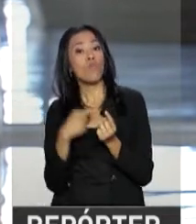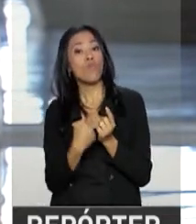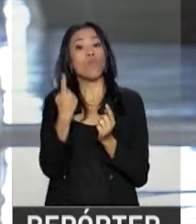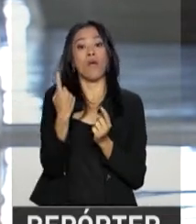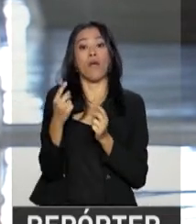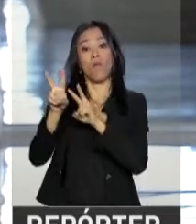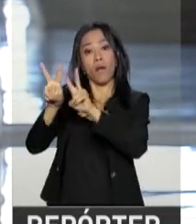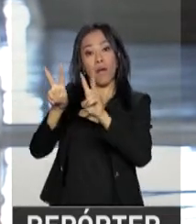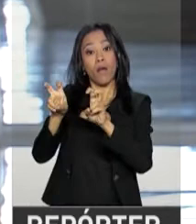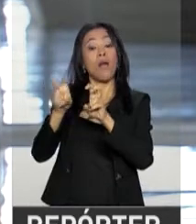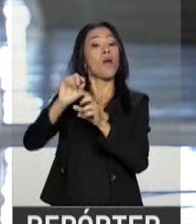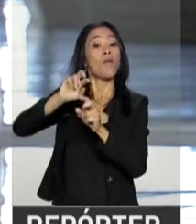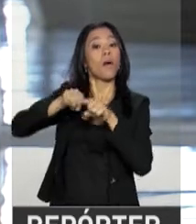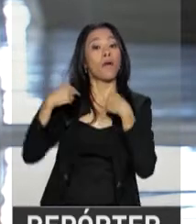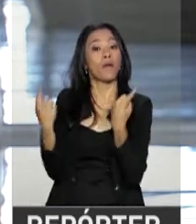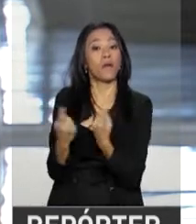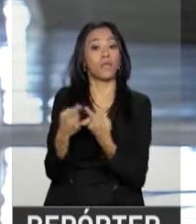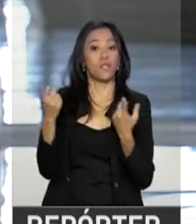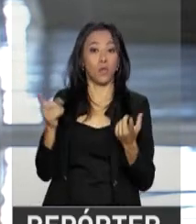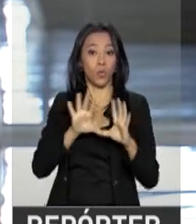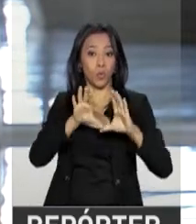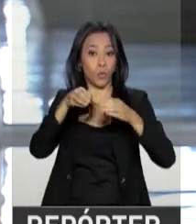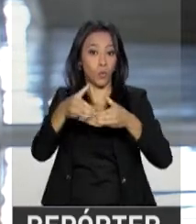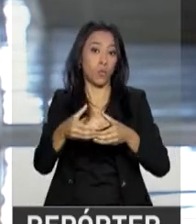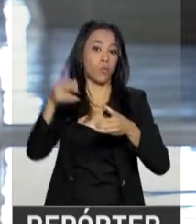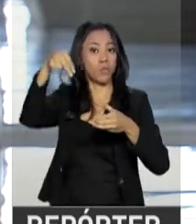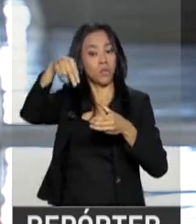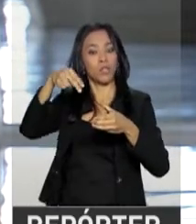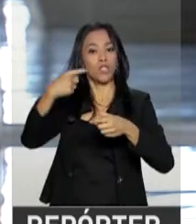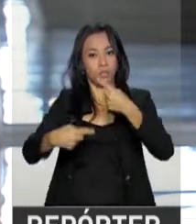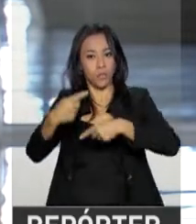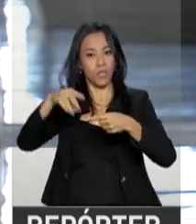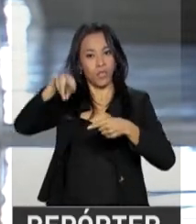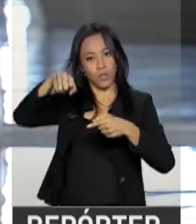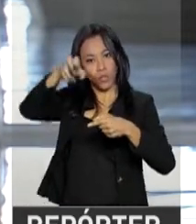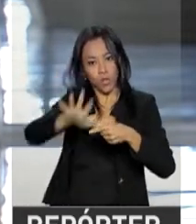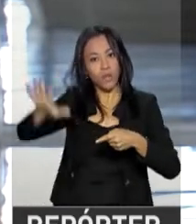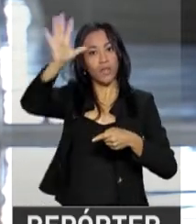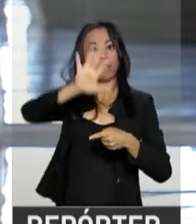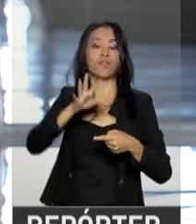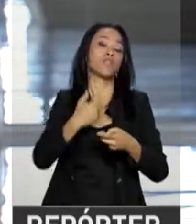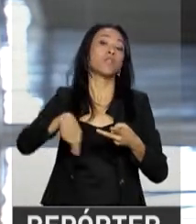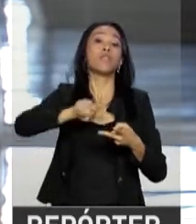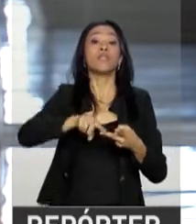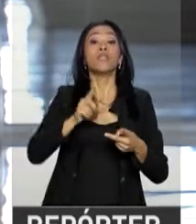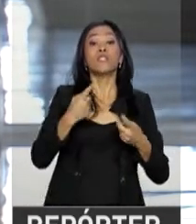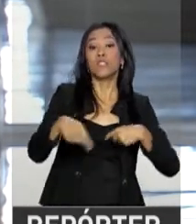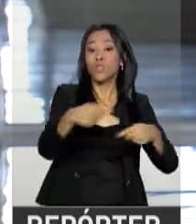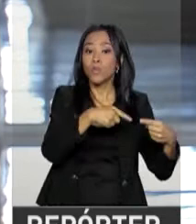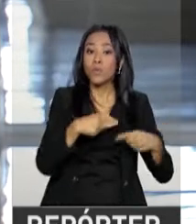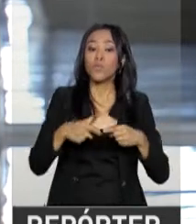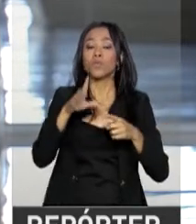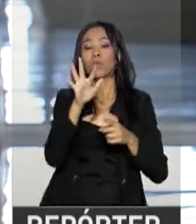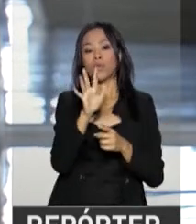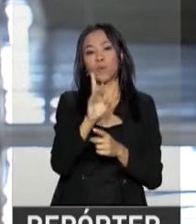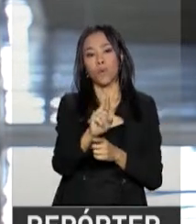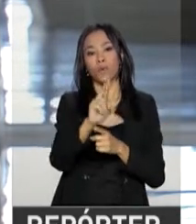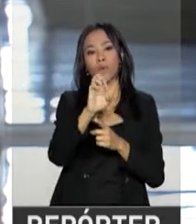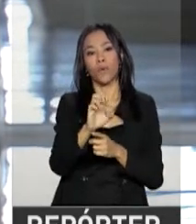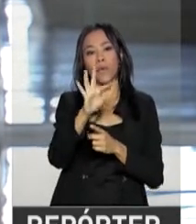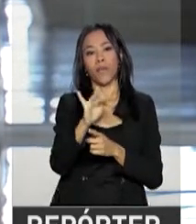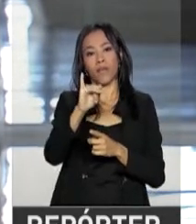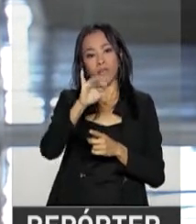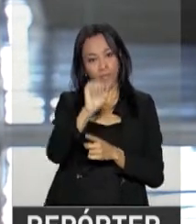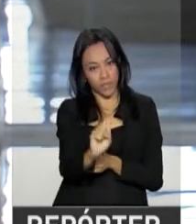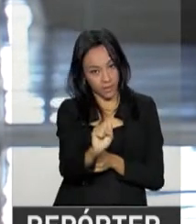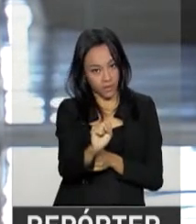com parlamentares da bancada do Nordeste. Ele também participa de uma reunião para discutir o refis das micro e pequenas